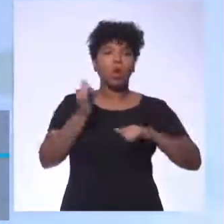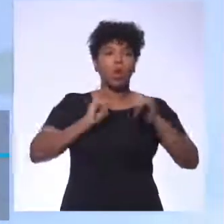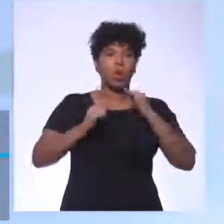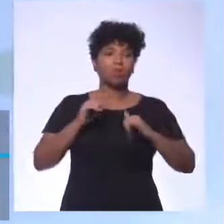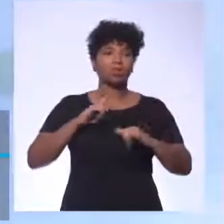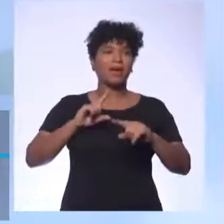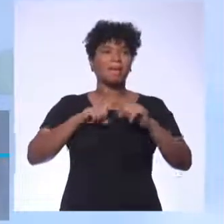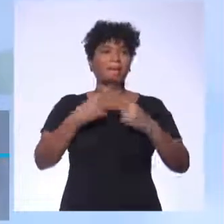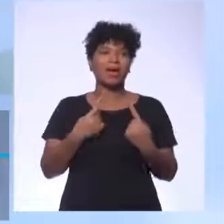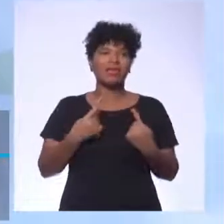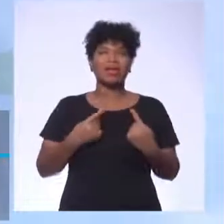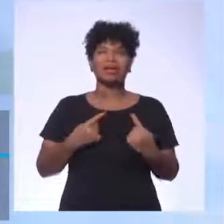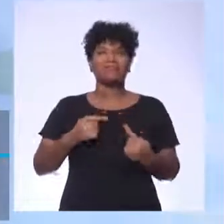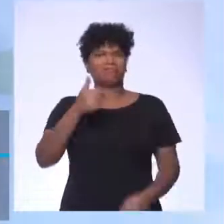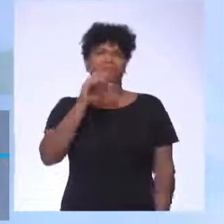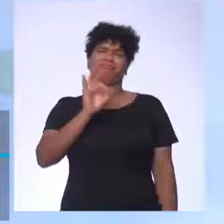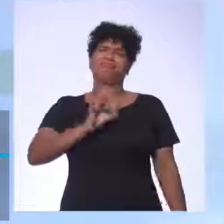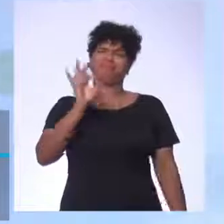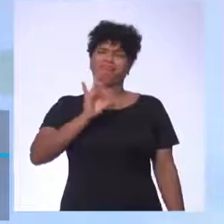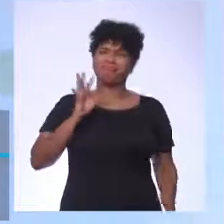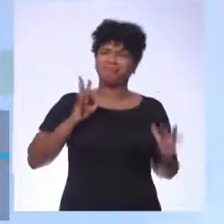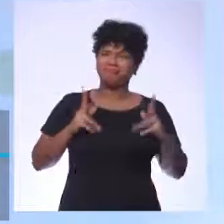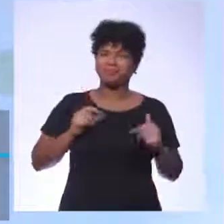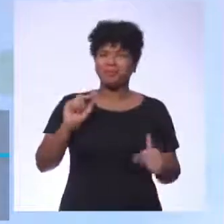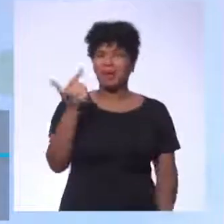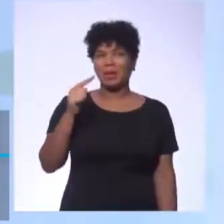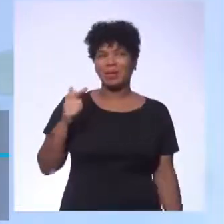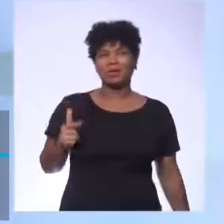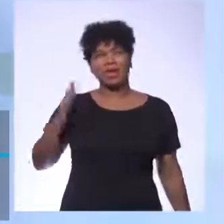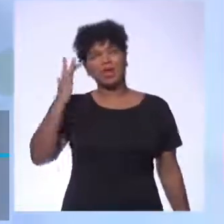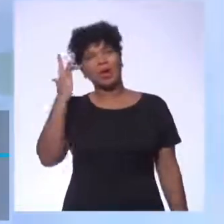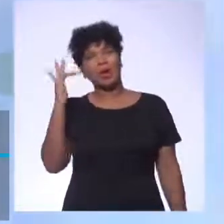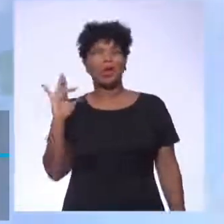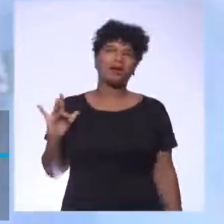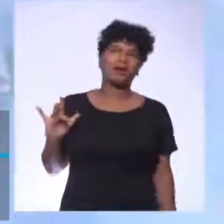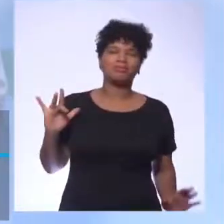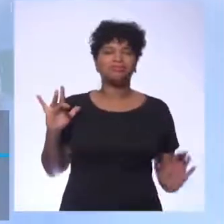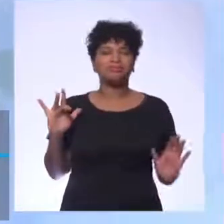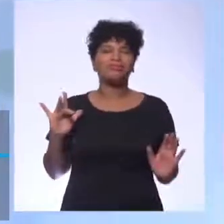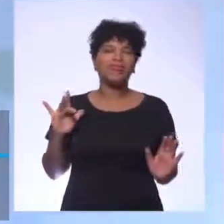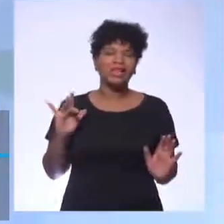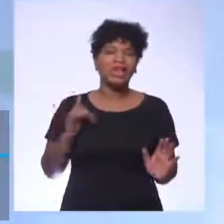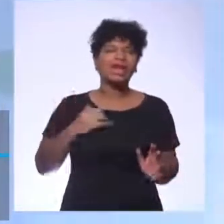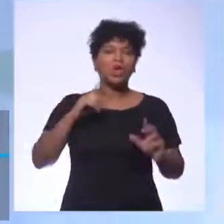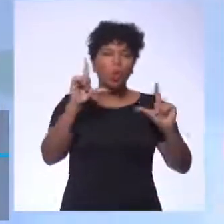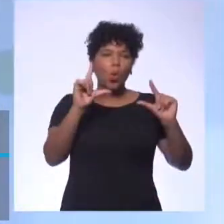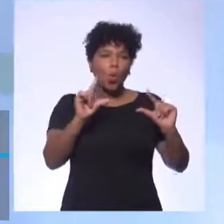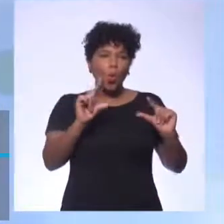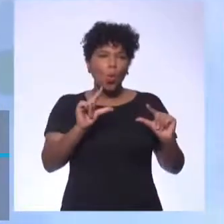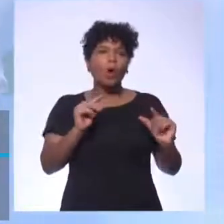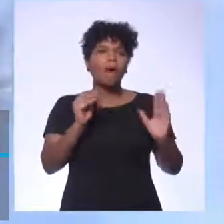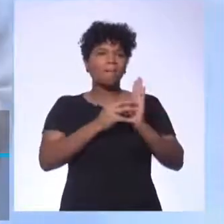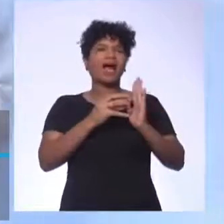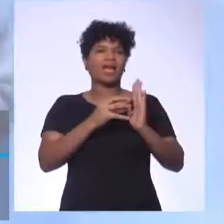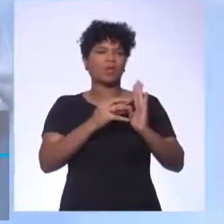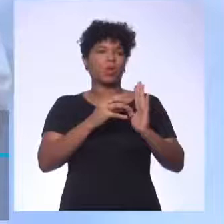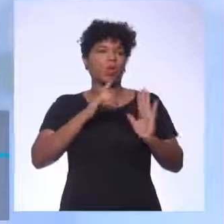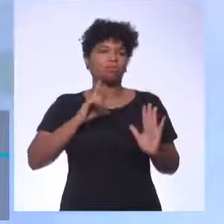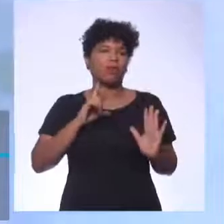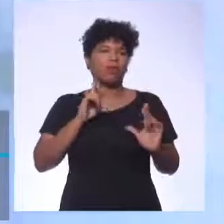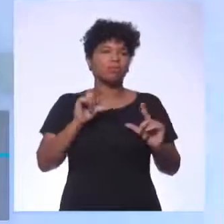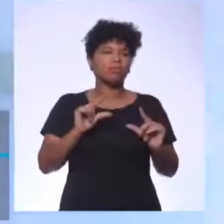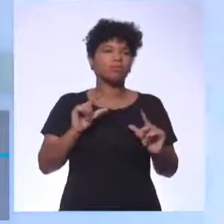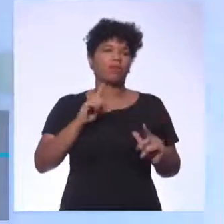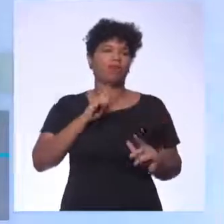limpa, assim, na minha concepção, eu diria que ela é uma energia menos suja. Né? Produzir energia e dizer que a energia é limpa, para mim, ainda